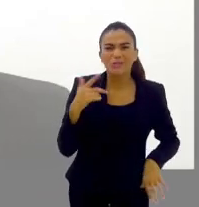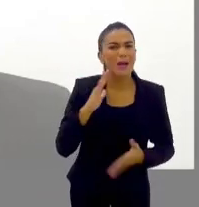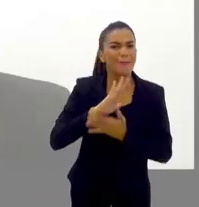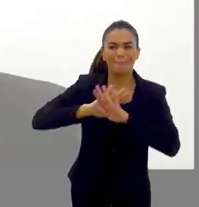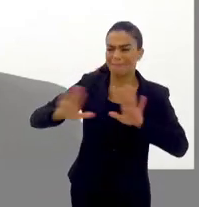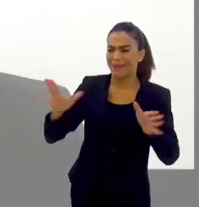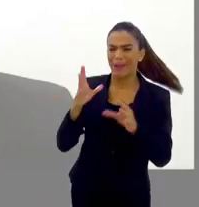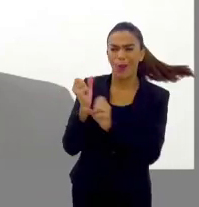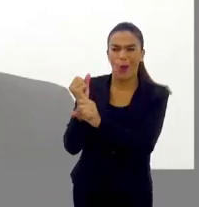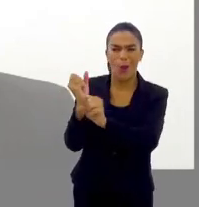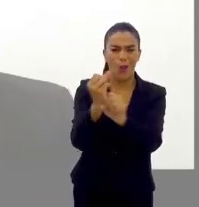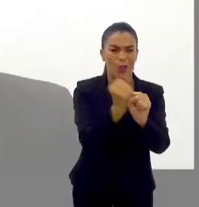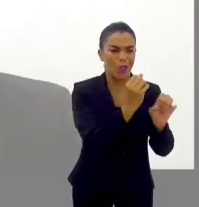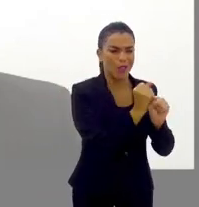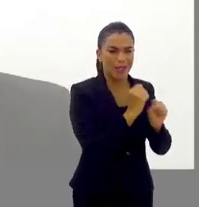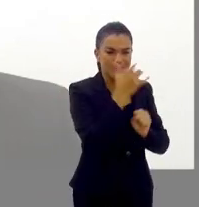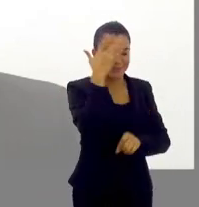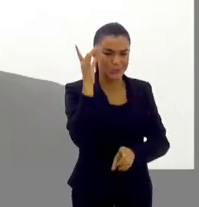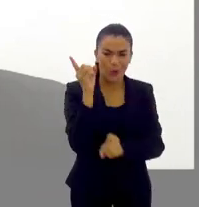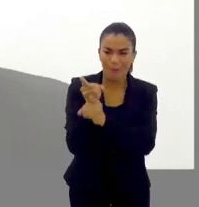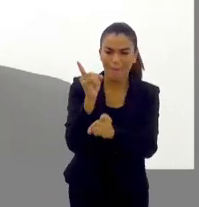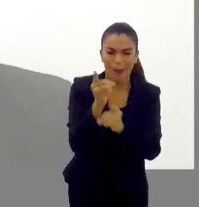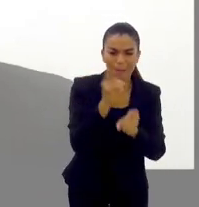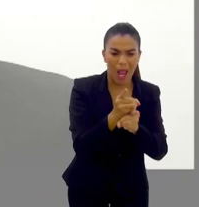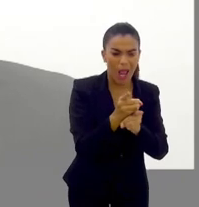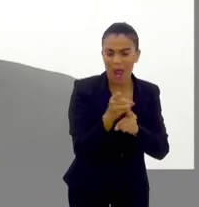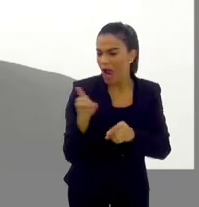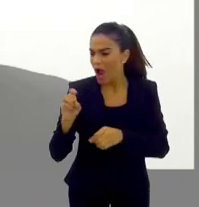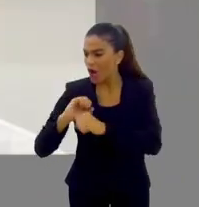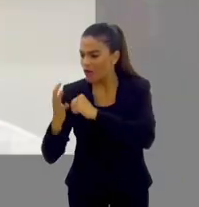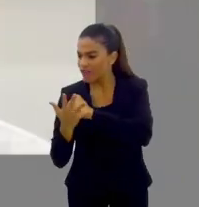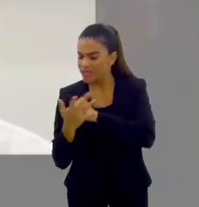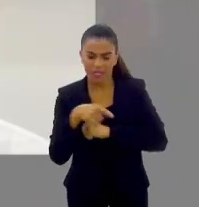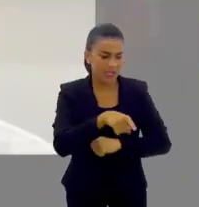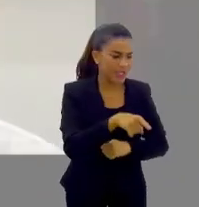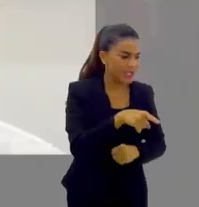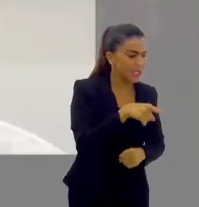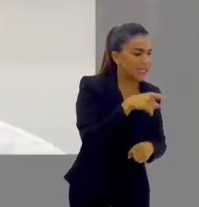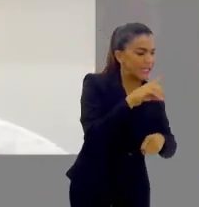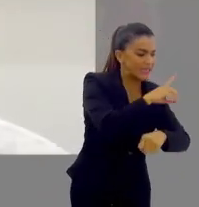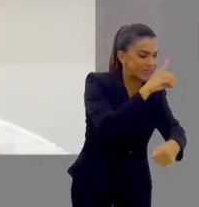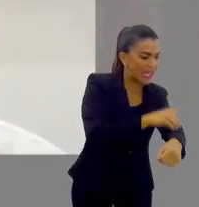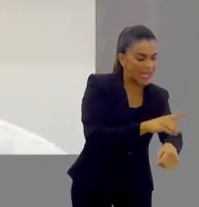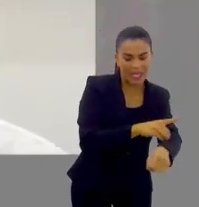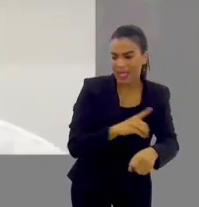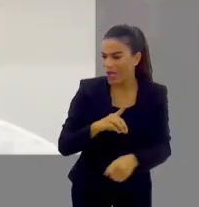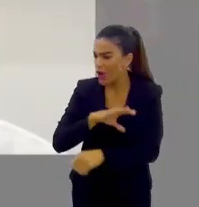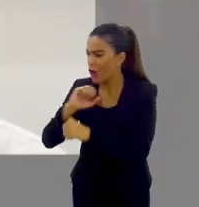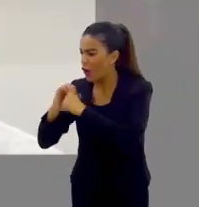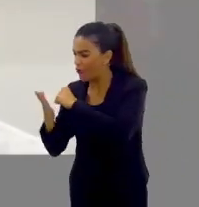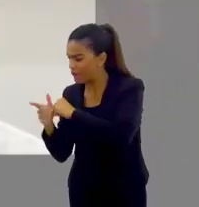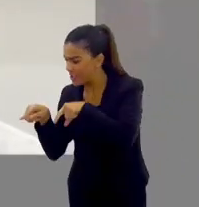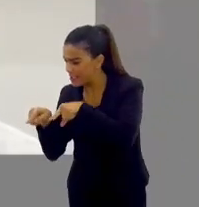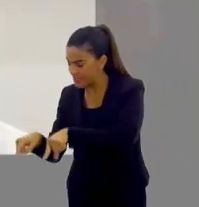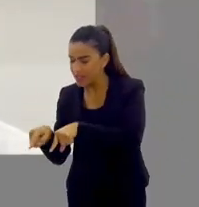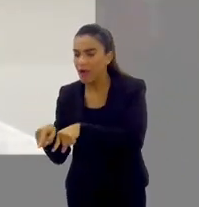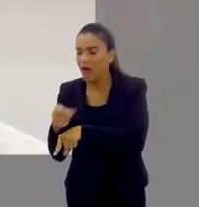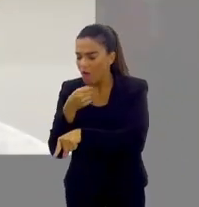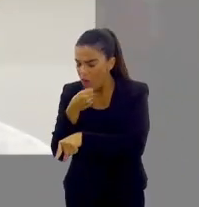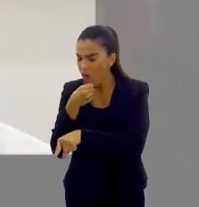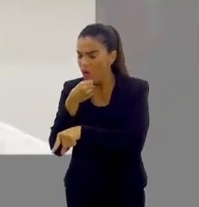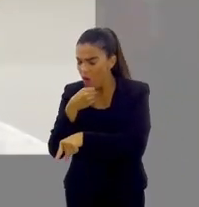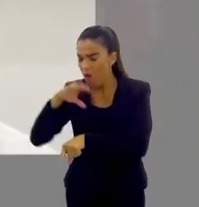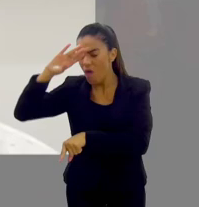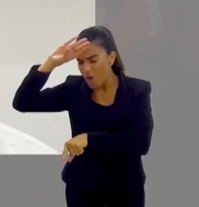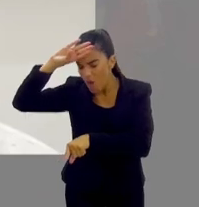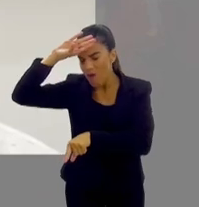contar a quantidade de crianças esse ano que eu já fiz diagnóstico de Covid e dengue. Tá? Ela está com Covid, está